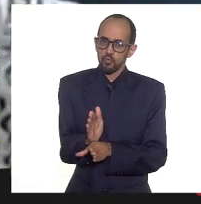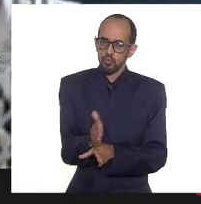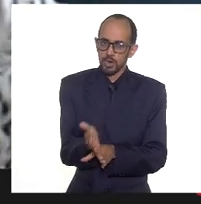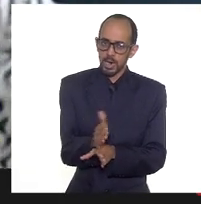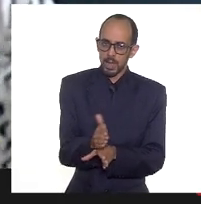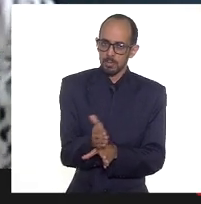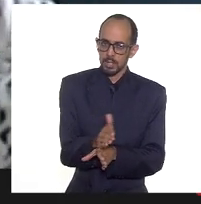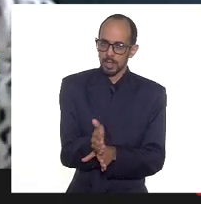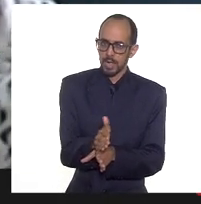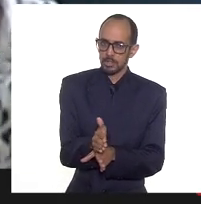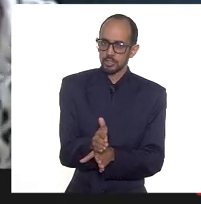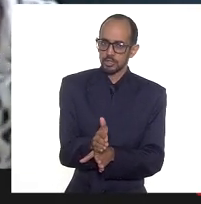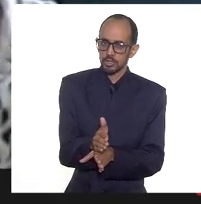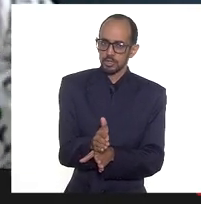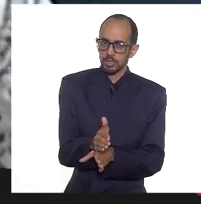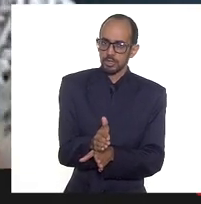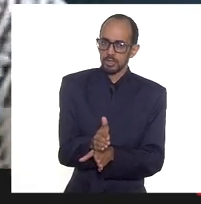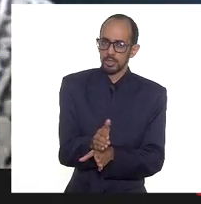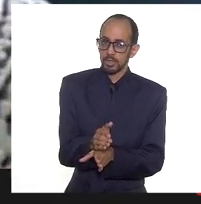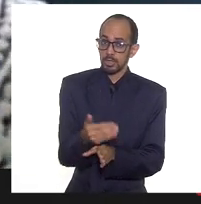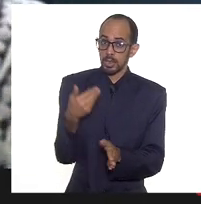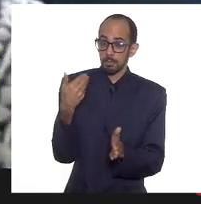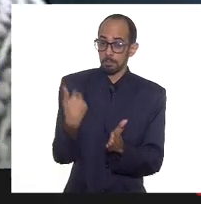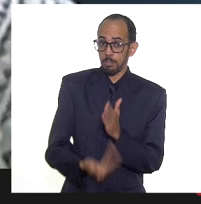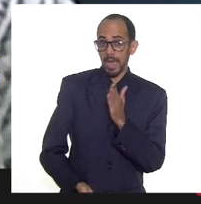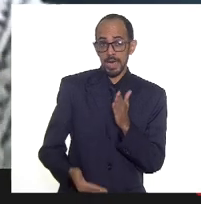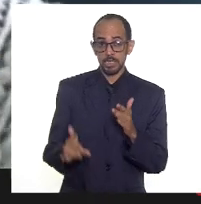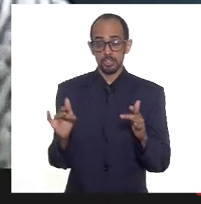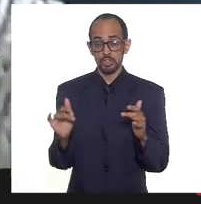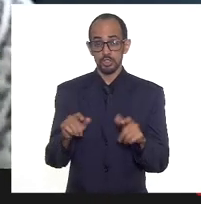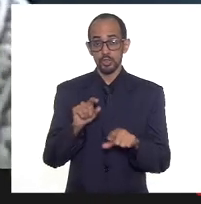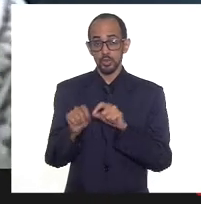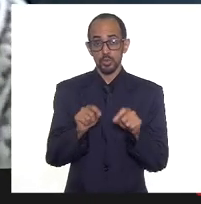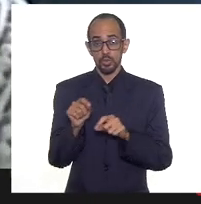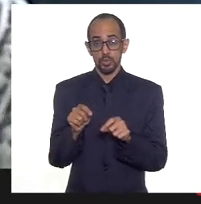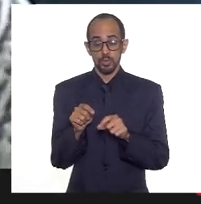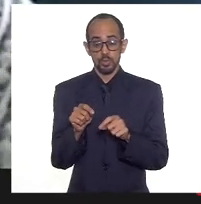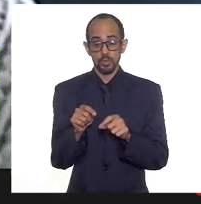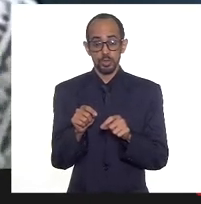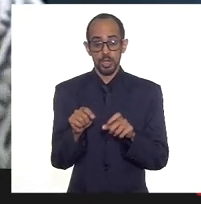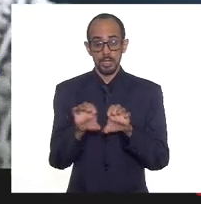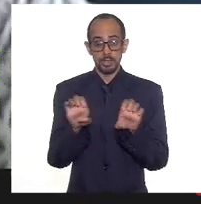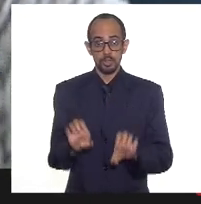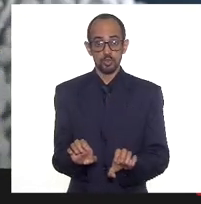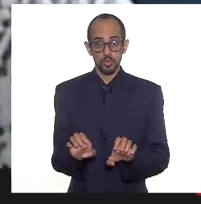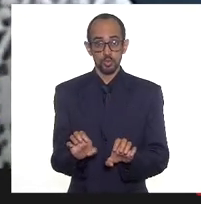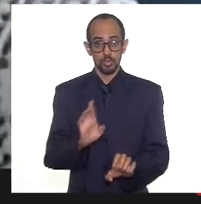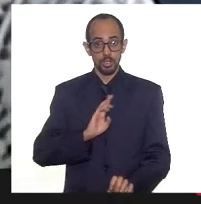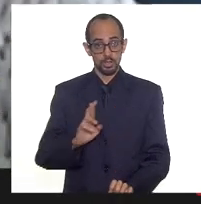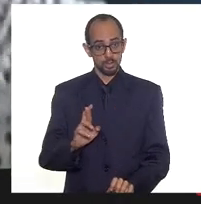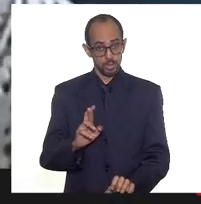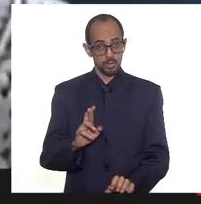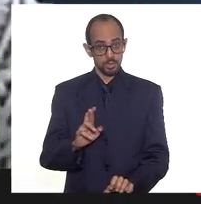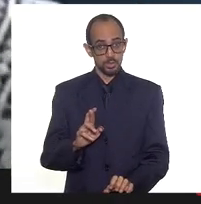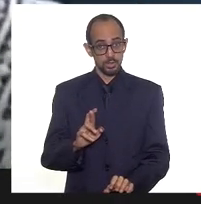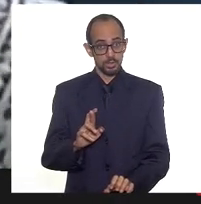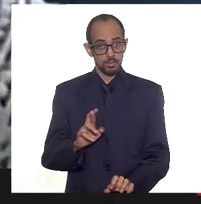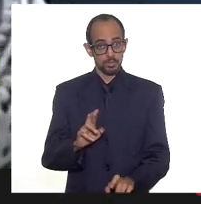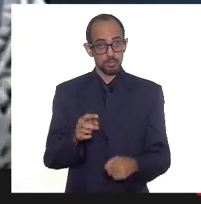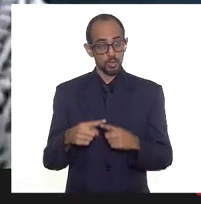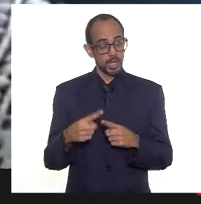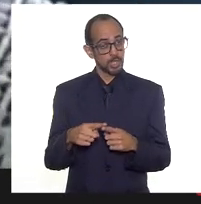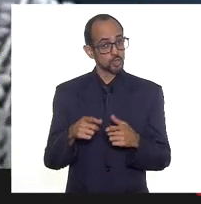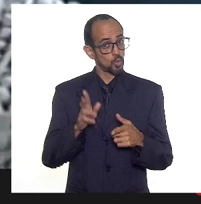foge totalmente ao escopo dos religiosos, e por essa razão eu me preocupo com a exposição dos religiosos, porque eles continuam morando